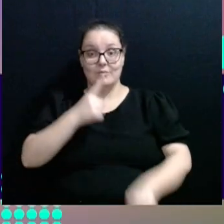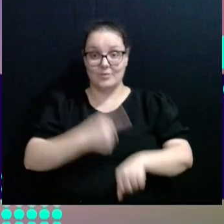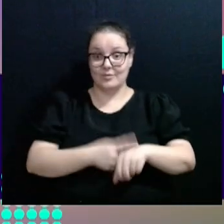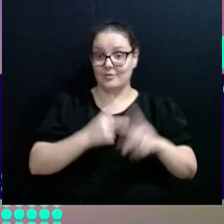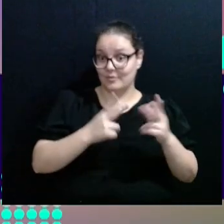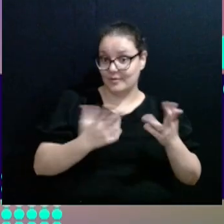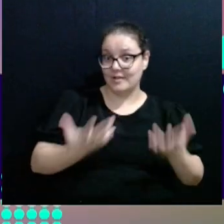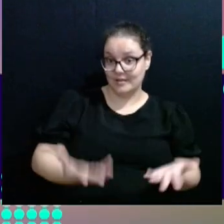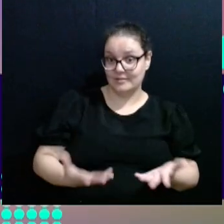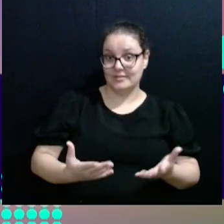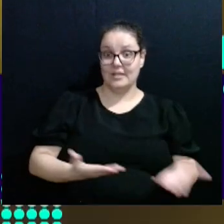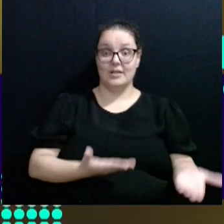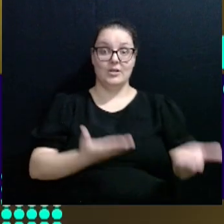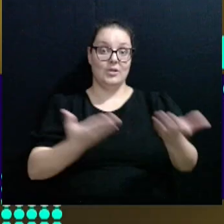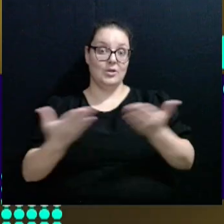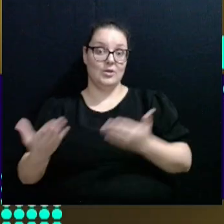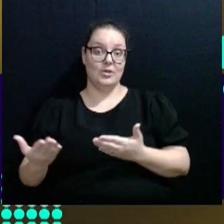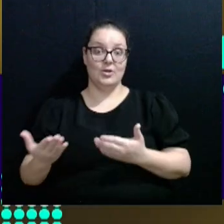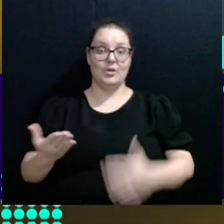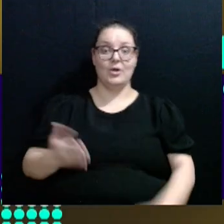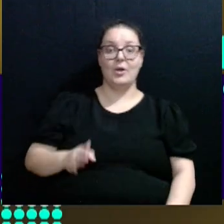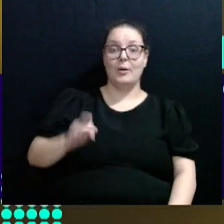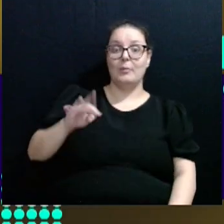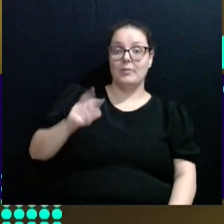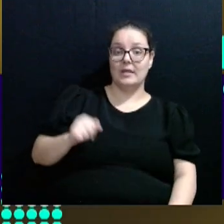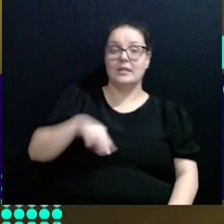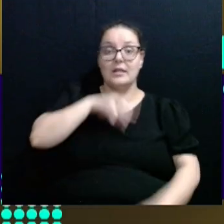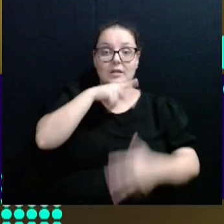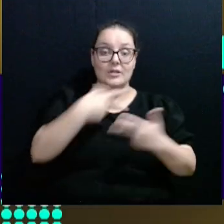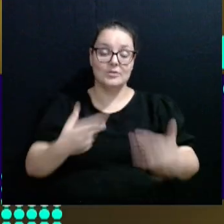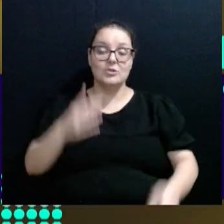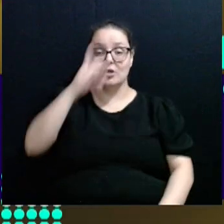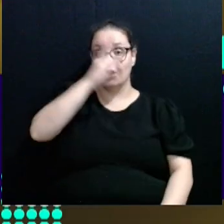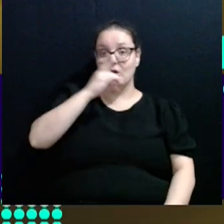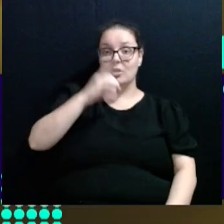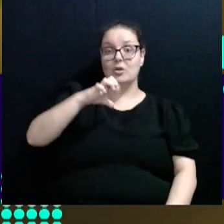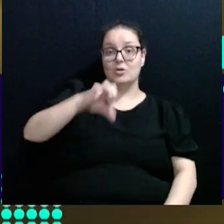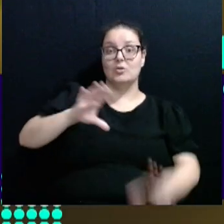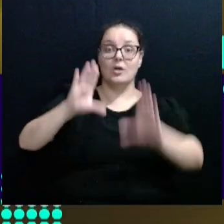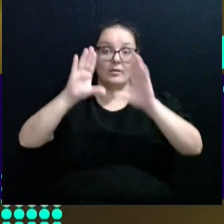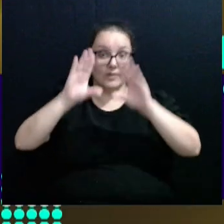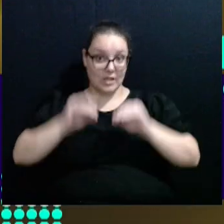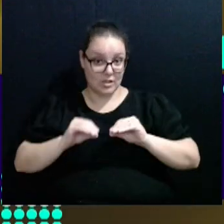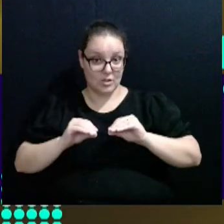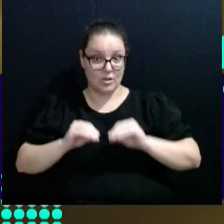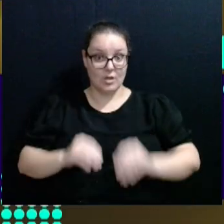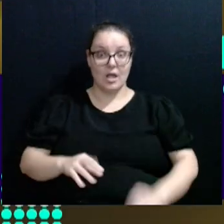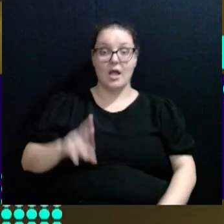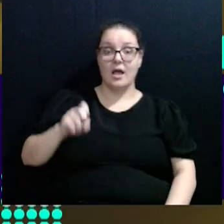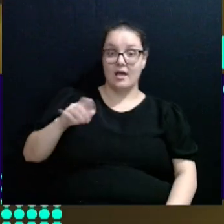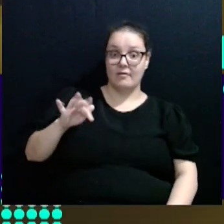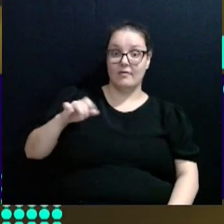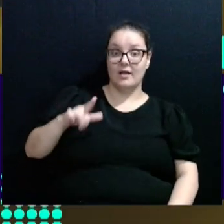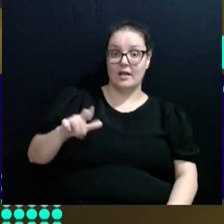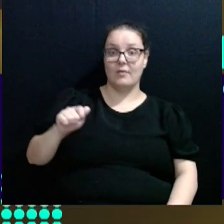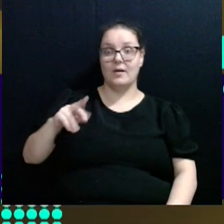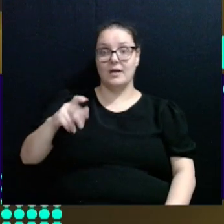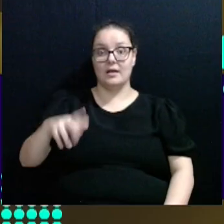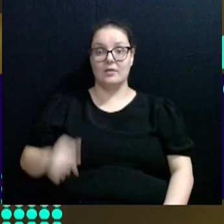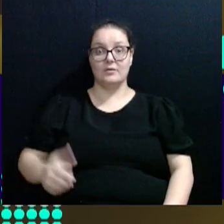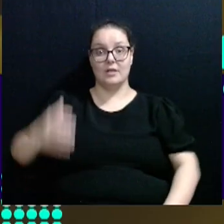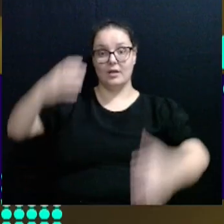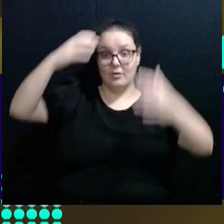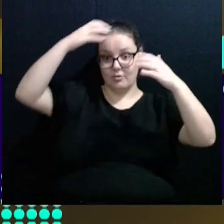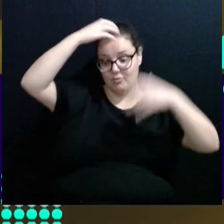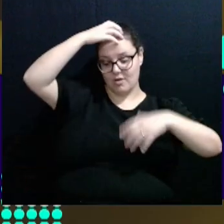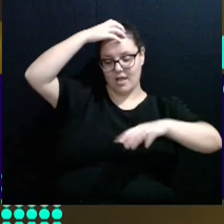espetáculo Bita e os Animais. E domingo, às 9 horas da noite, Rafael Aragão tem o Rei dos Peão.